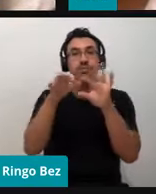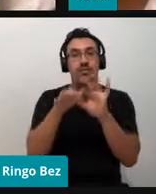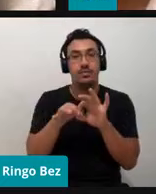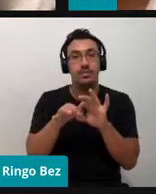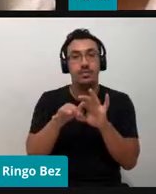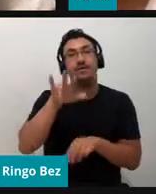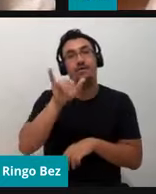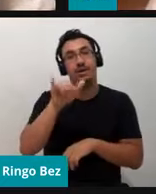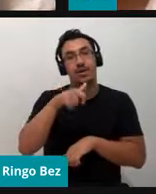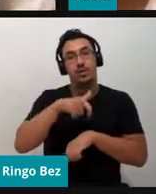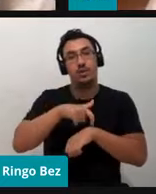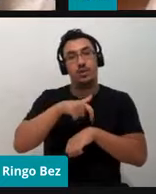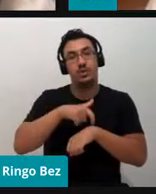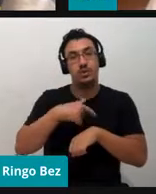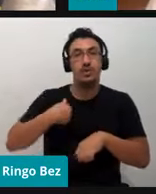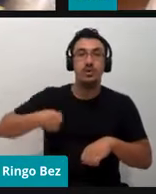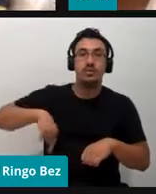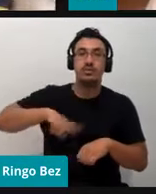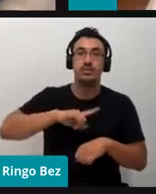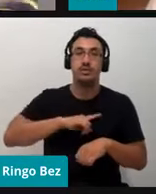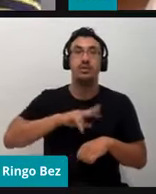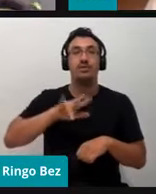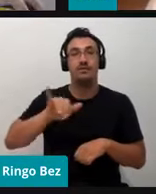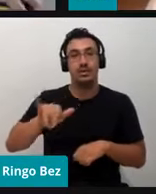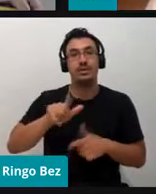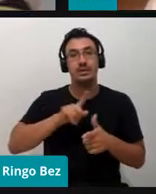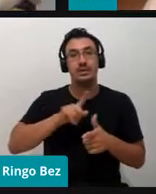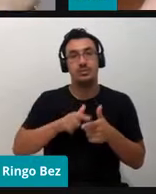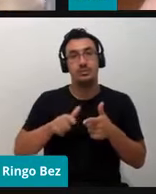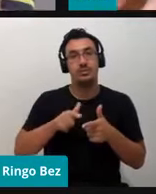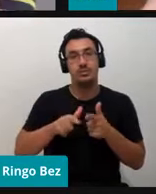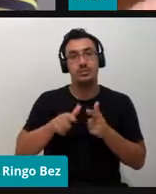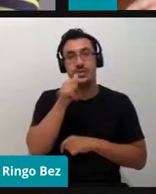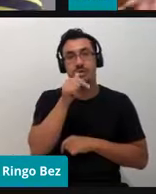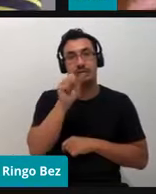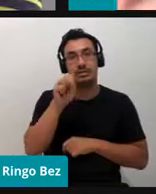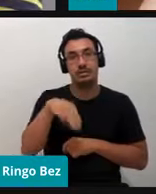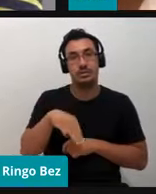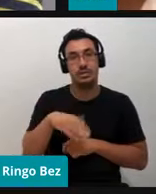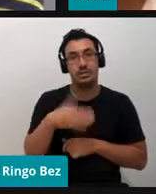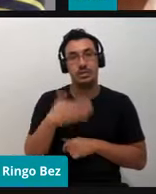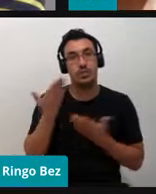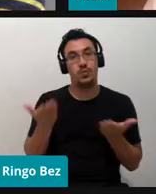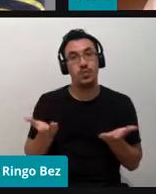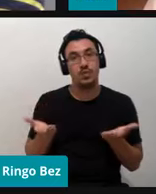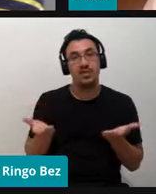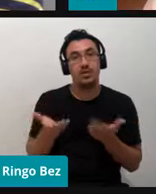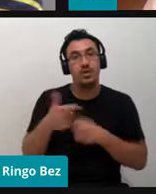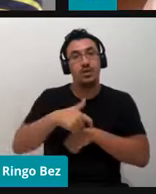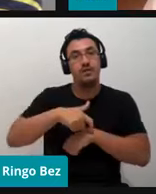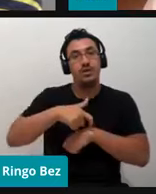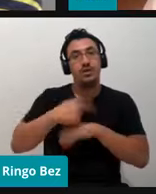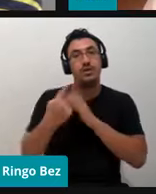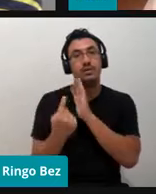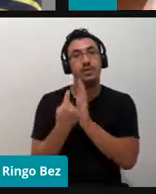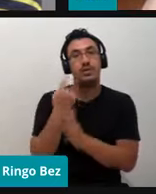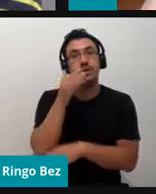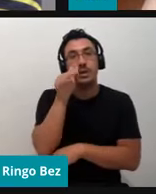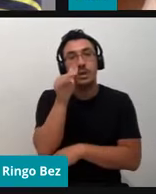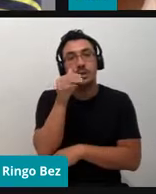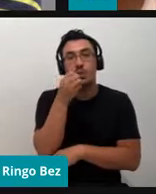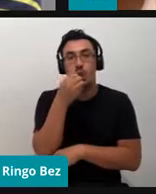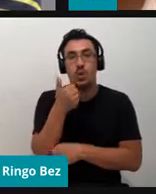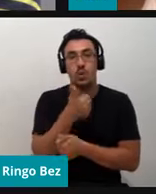momento em que nós vamos enfrentar uma escassez hídrica, né? Então, vejam, essa pergunta foi bastante ilustrativa